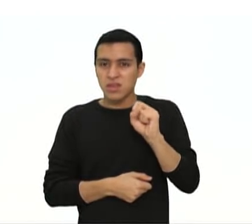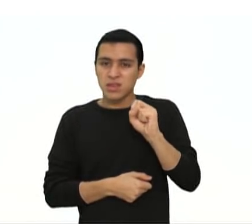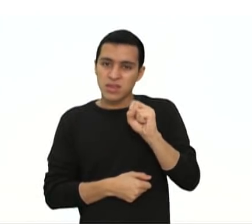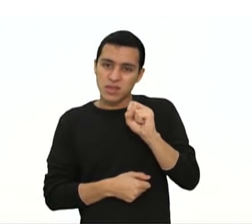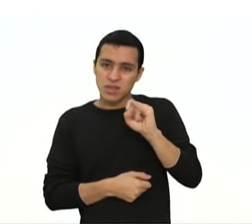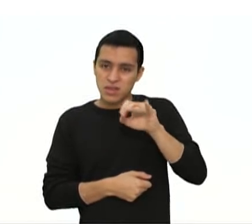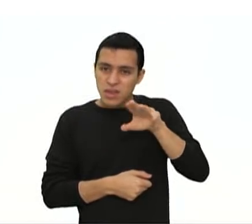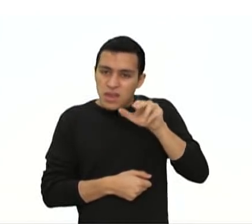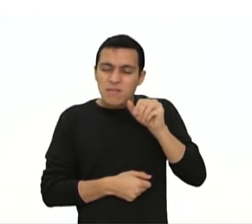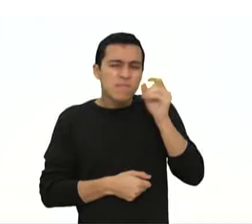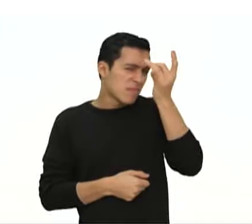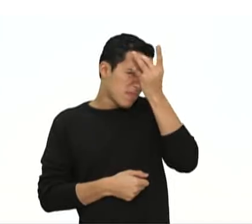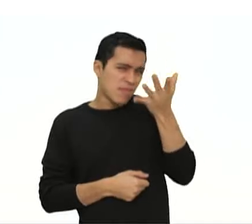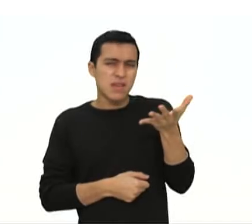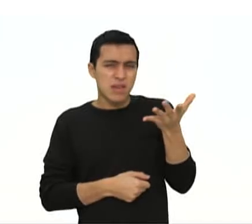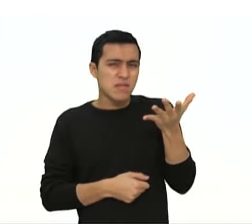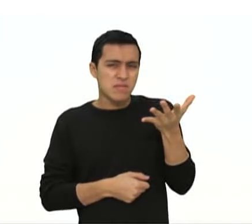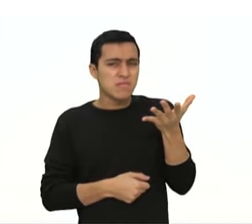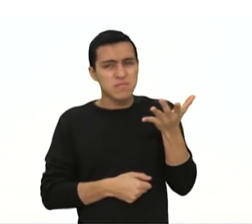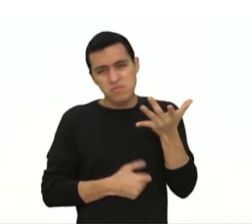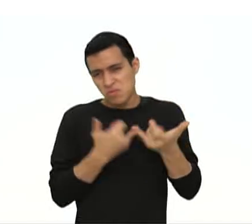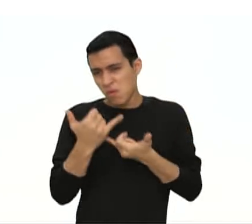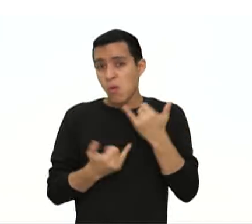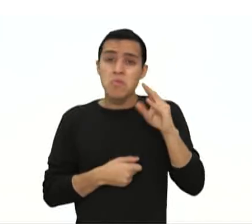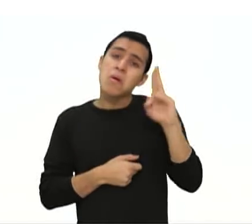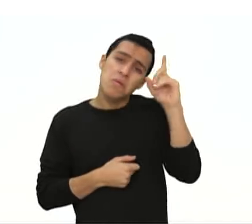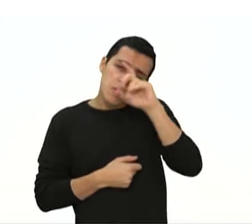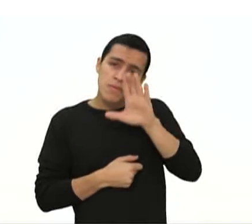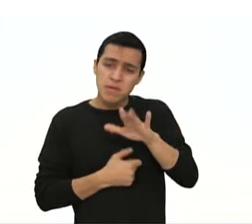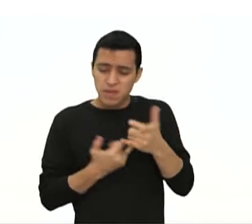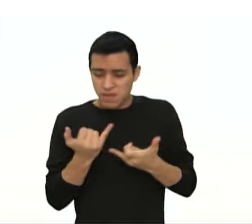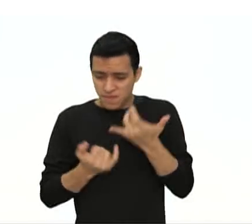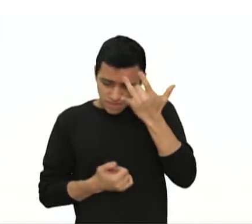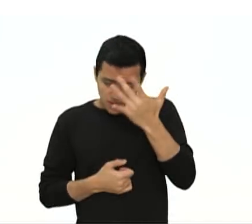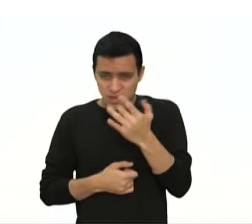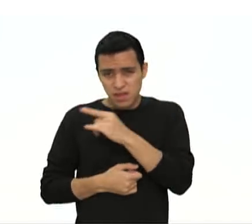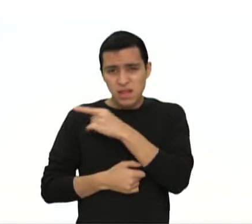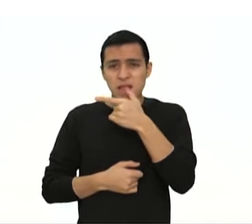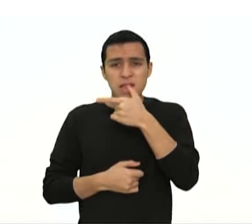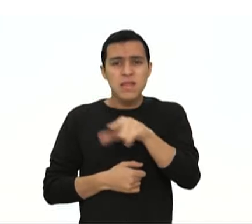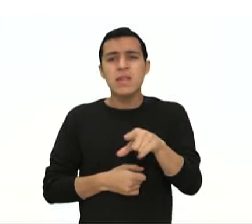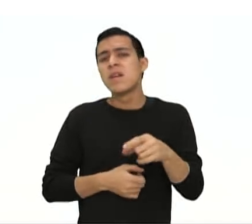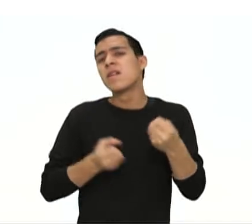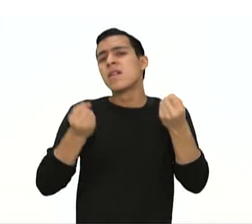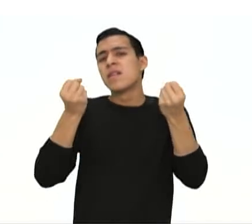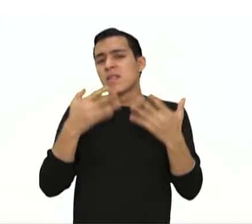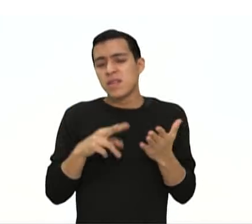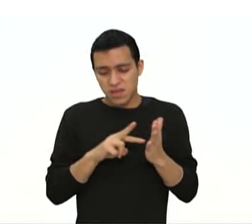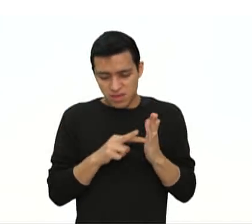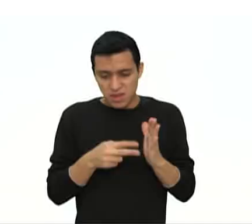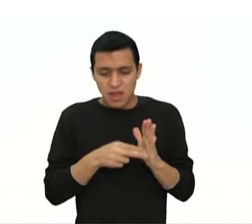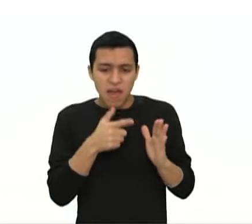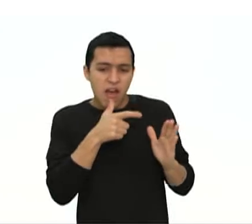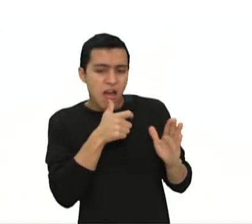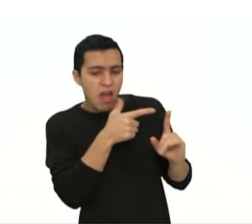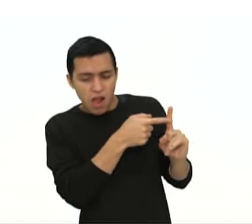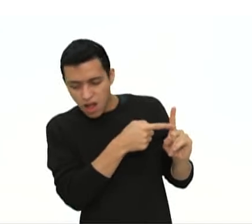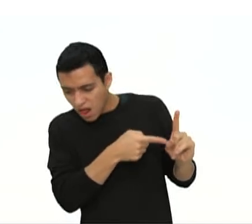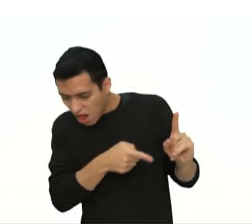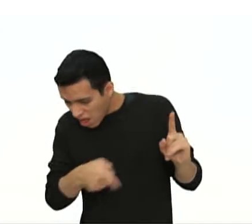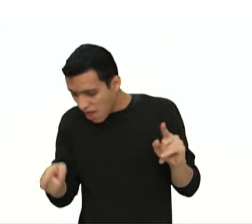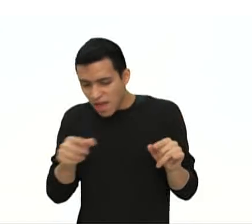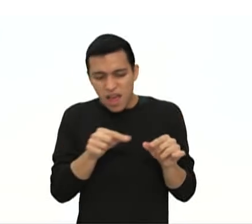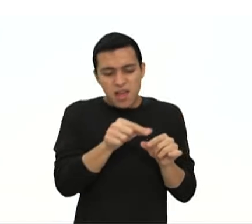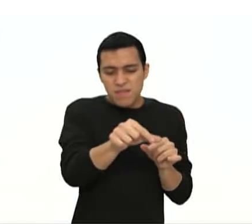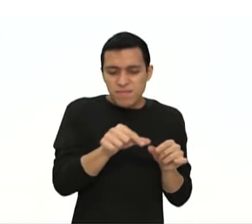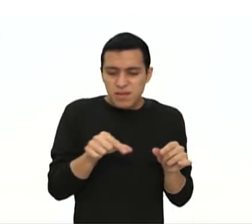difícil, mas se você for pensar, ele é o mais fácil de se jogar. Ó, na língua Chiriqui, a palavra Shizima quer dizer extensão de água. As peças são chamadas